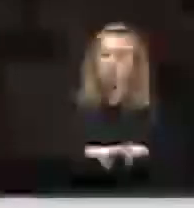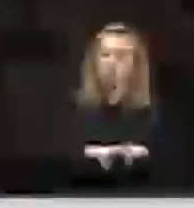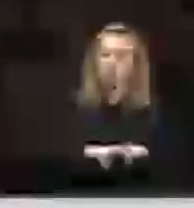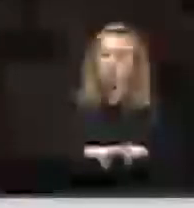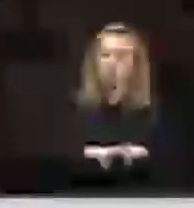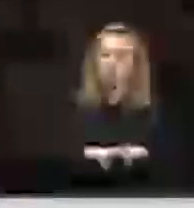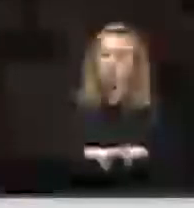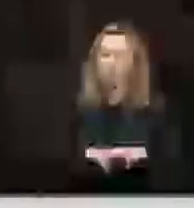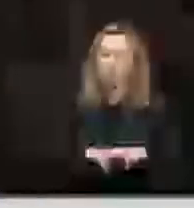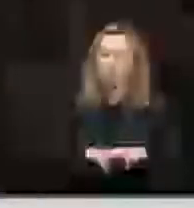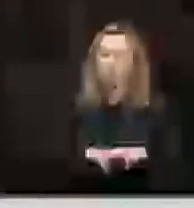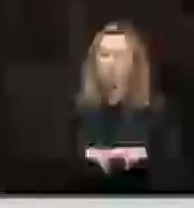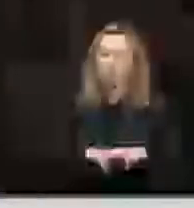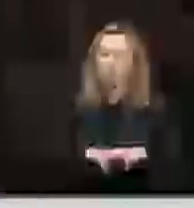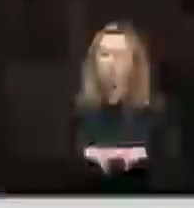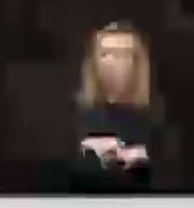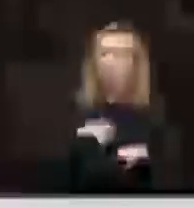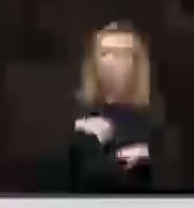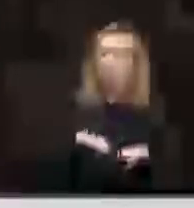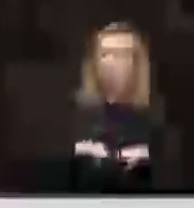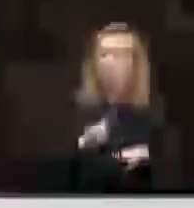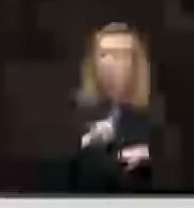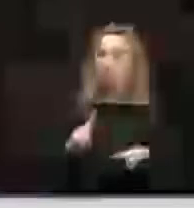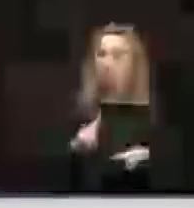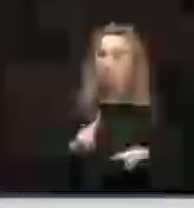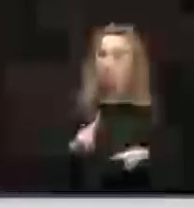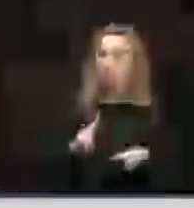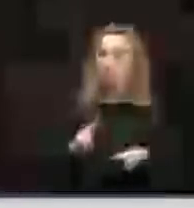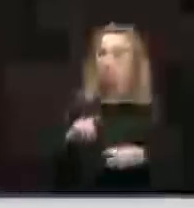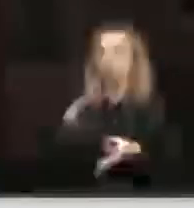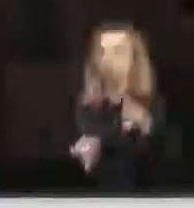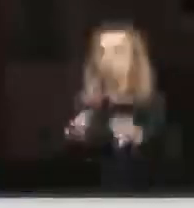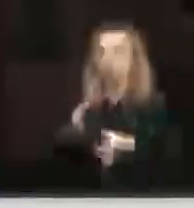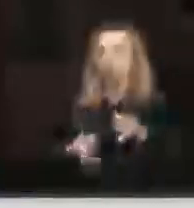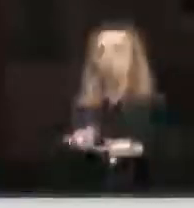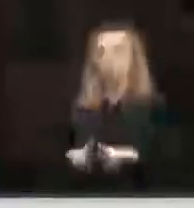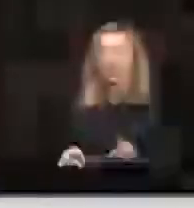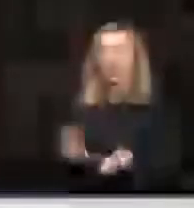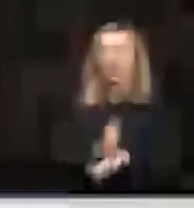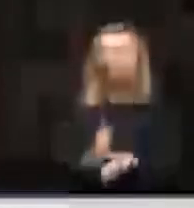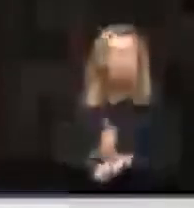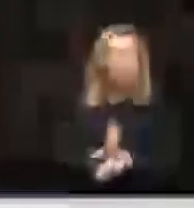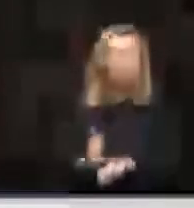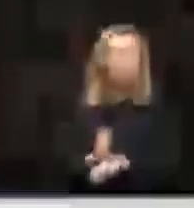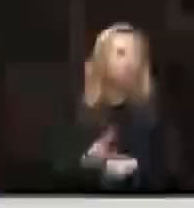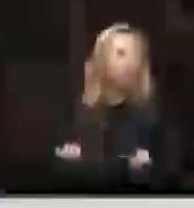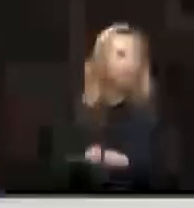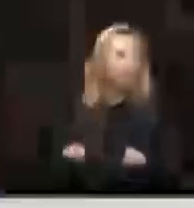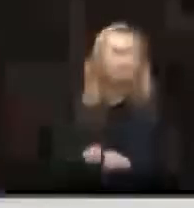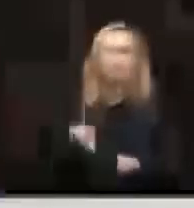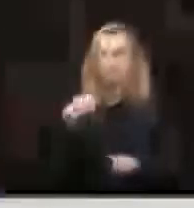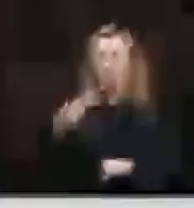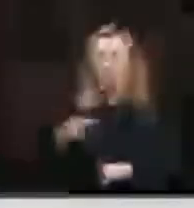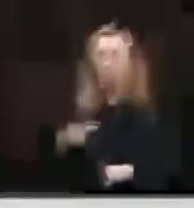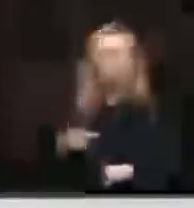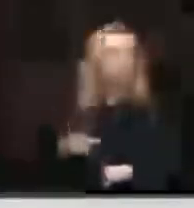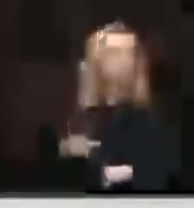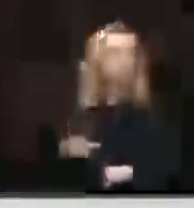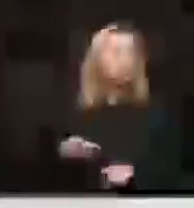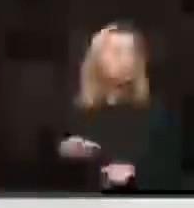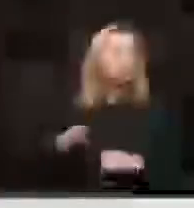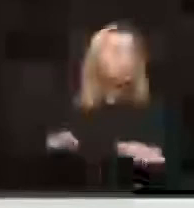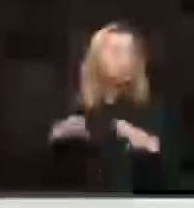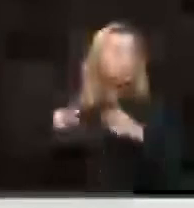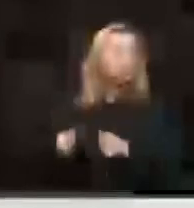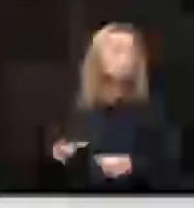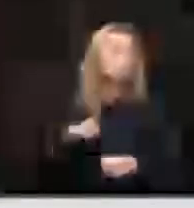sentença condenatória. Mas a Constituição também diz, mas a Declaração Universal também diz, que todos têm